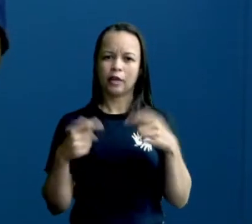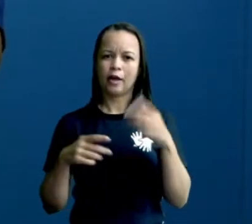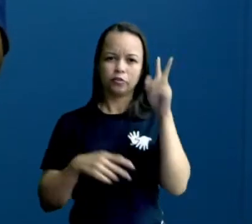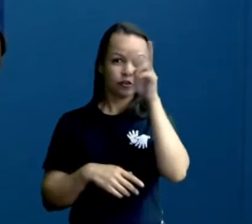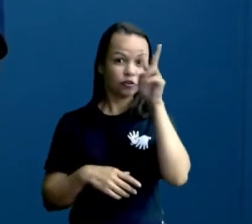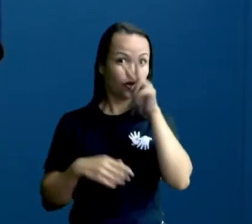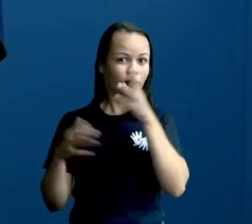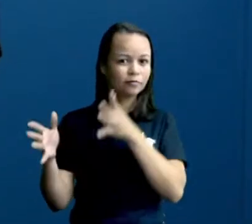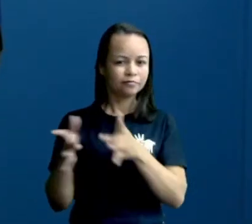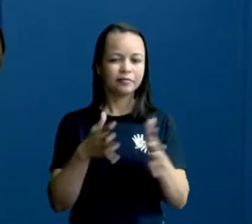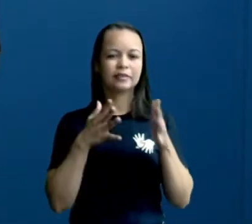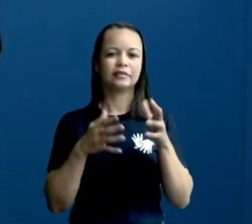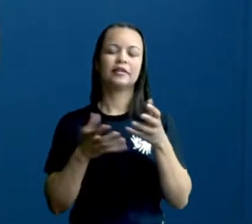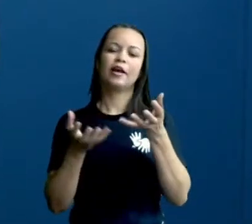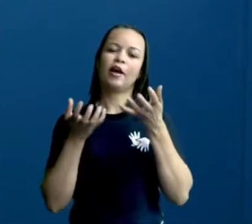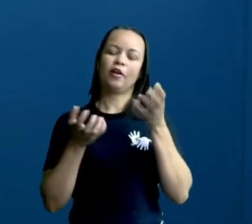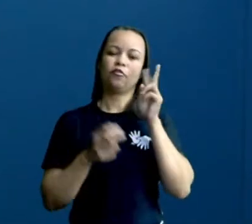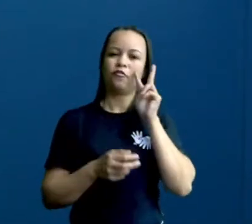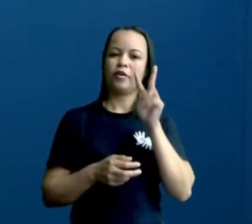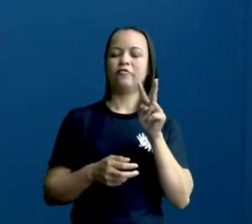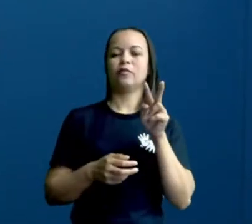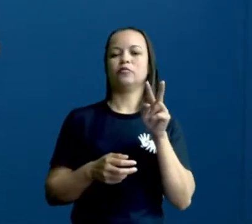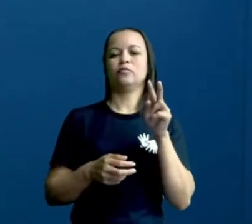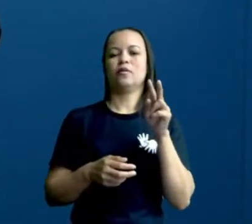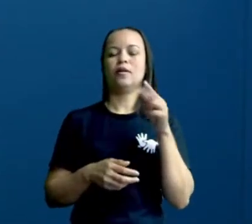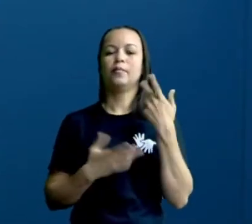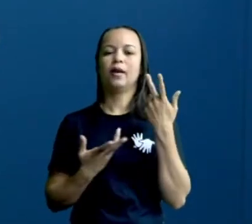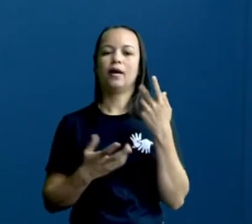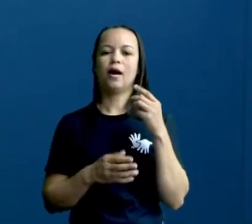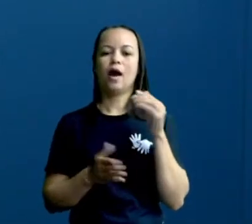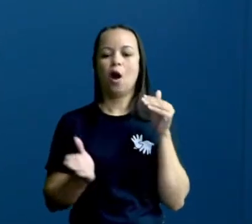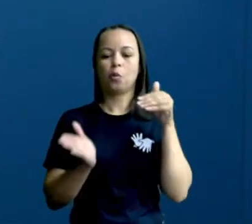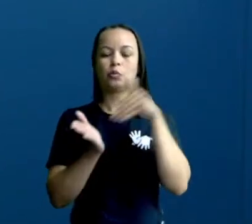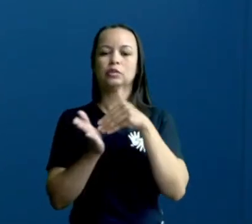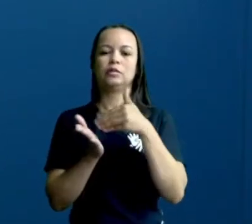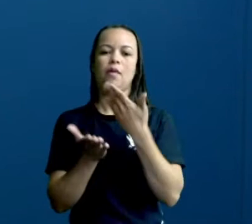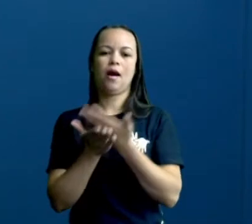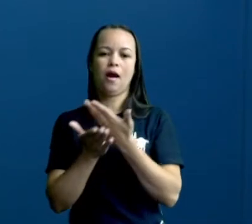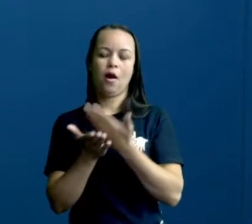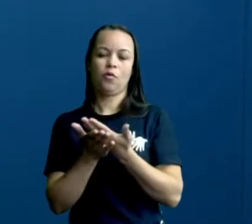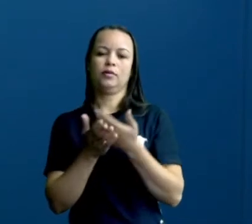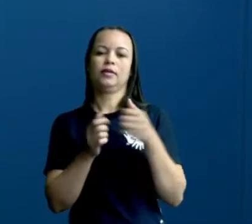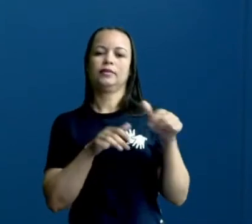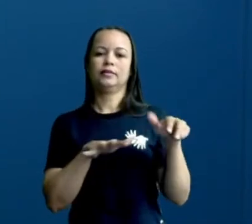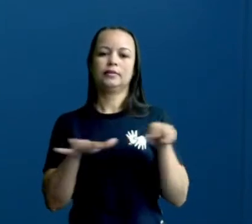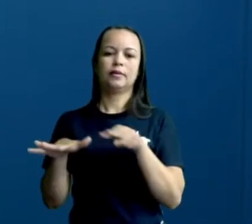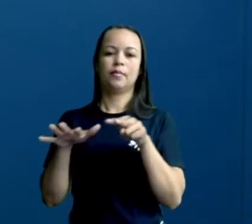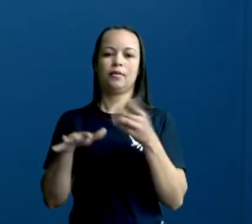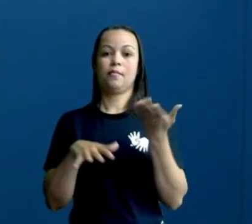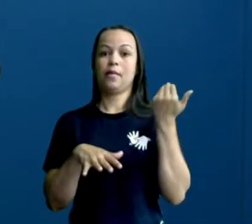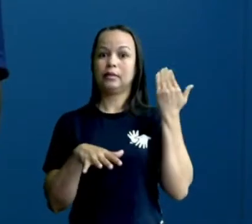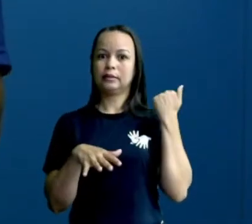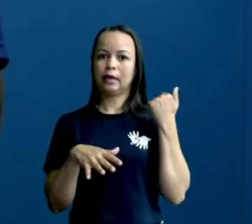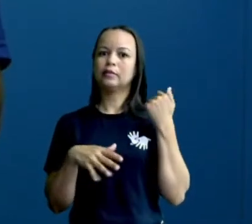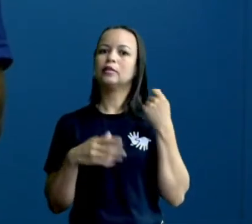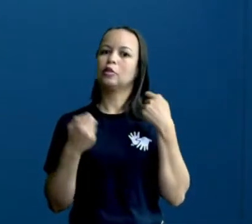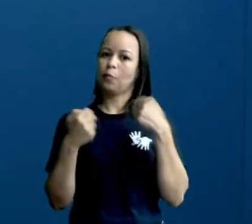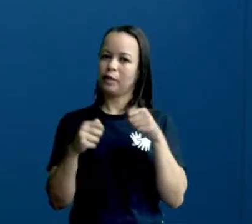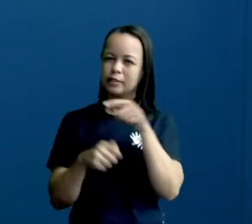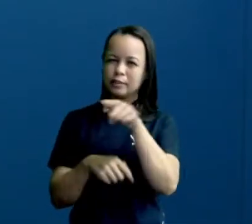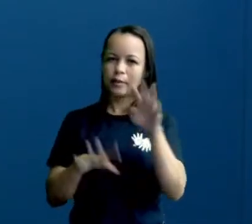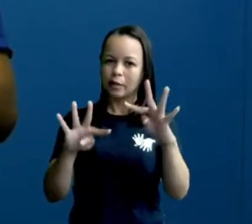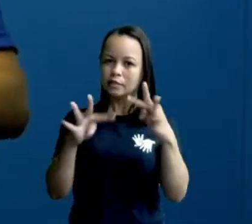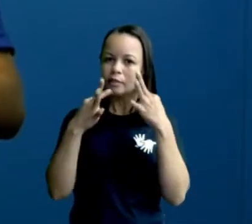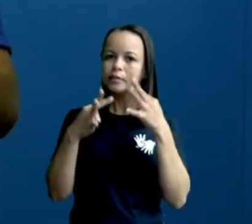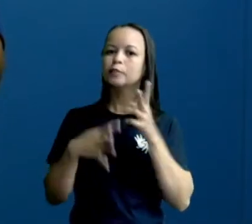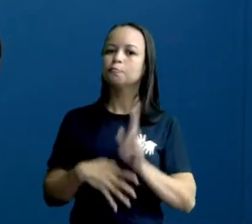Que hoje a gente vai relembrar nossa última aula de história da semana retrasada, tá bom? Que eu quero ver que tem que estar afiado, minha gente, tem que